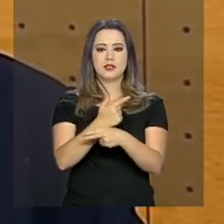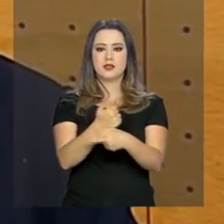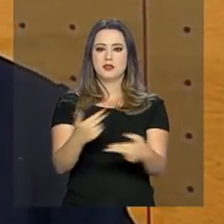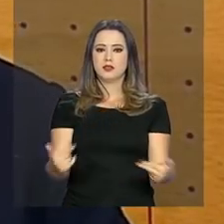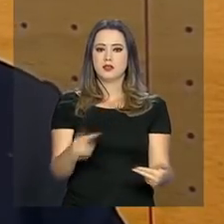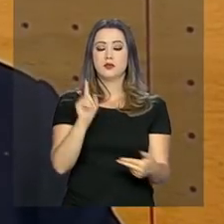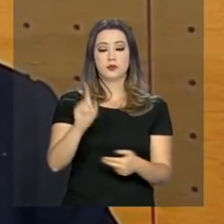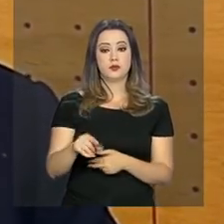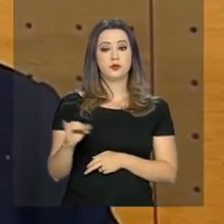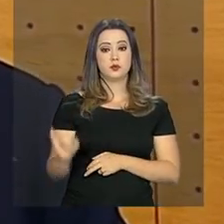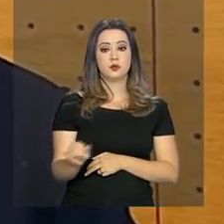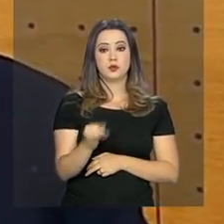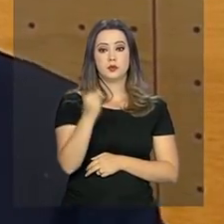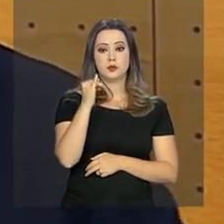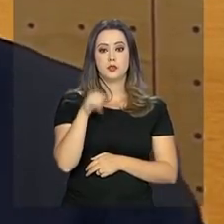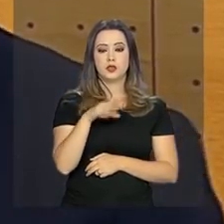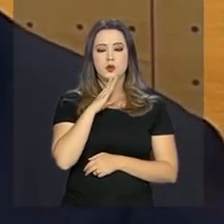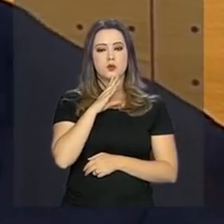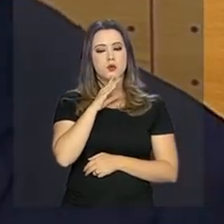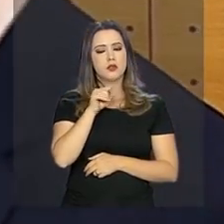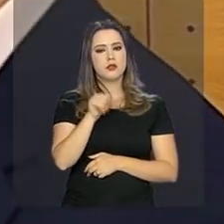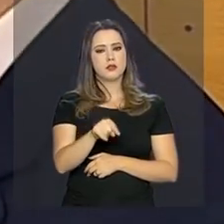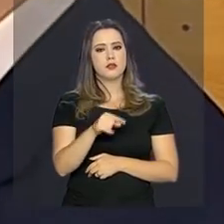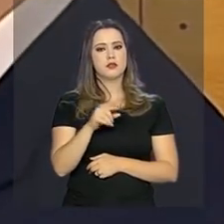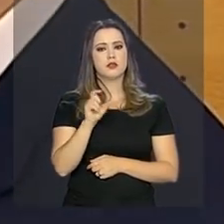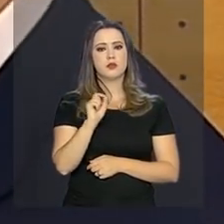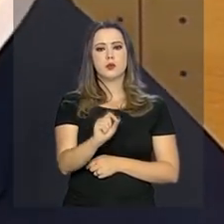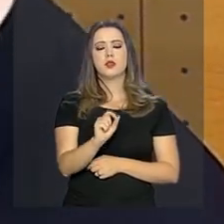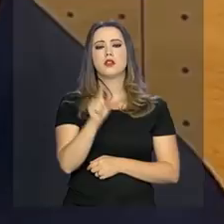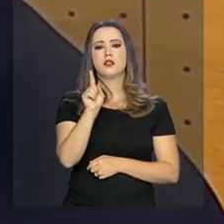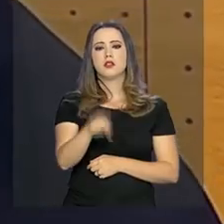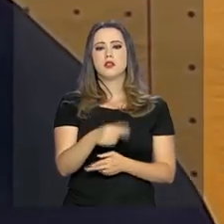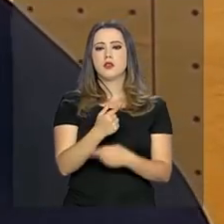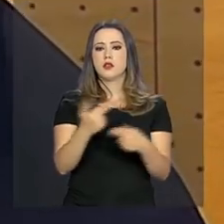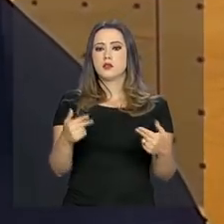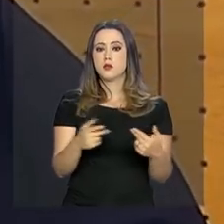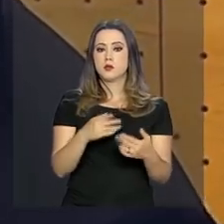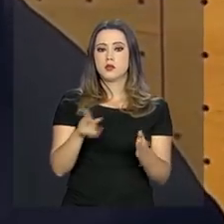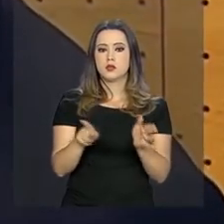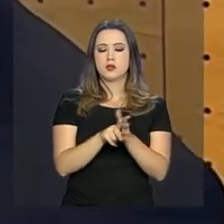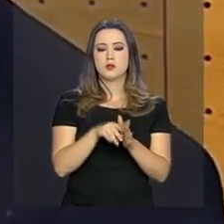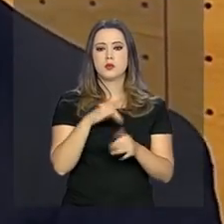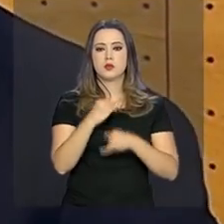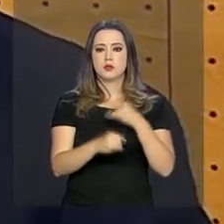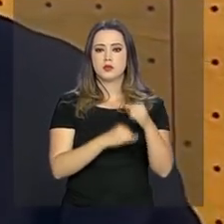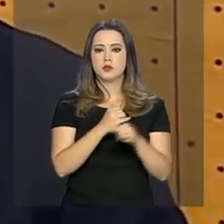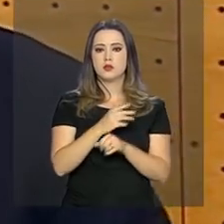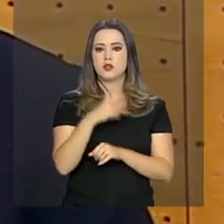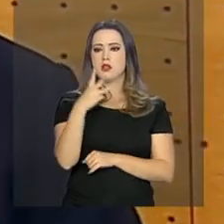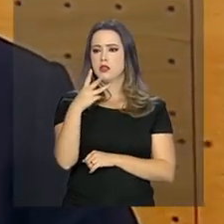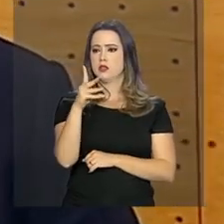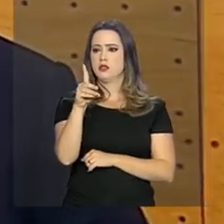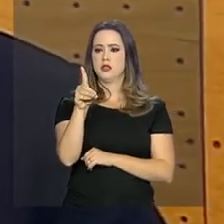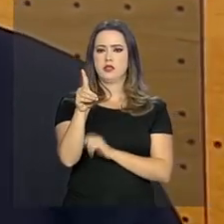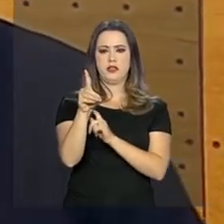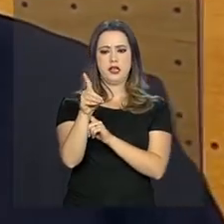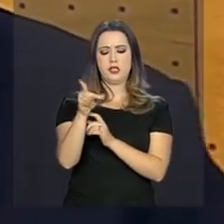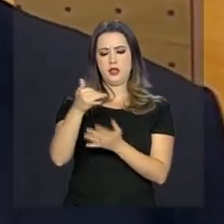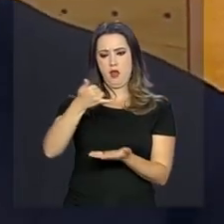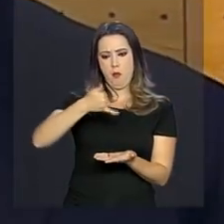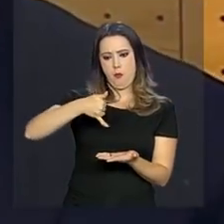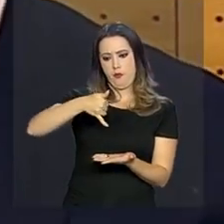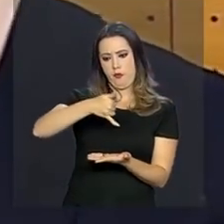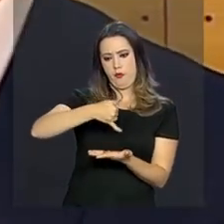a oportunidade que terão os jovens de conhecer o que é produzir, o que é fazer uma impressão em 3D, a oportunidade